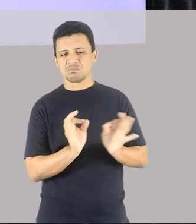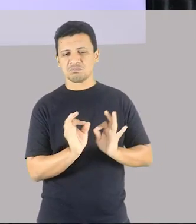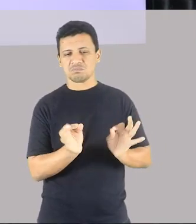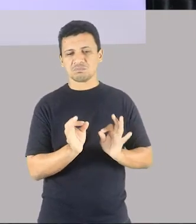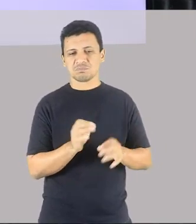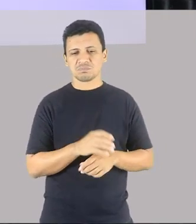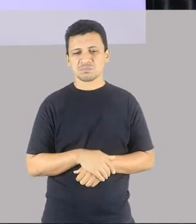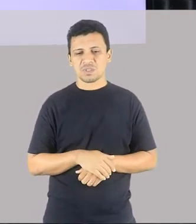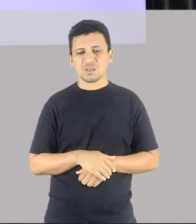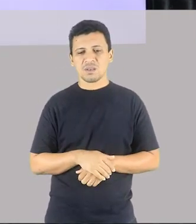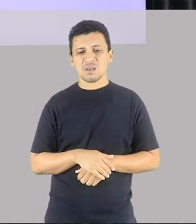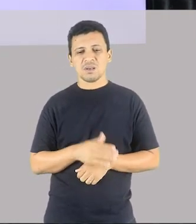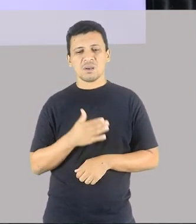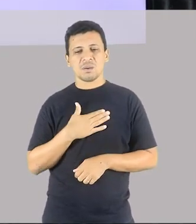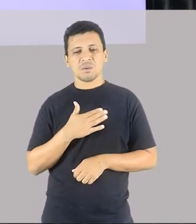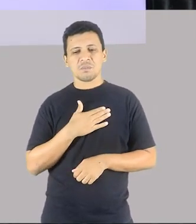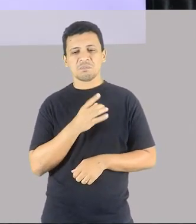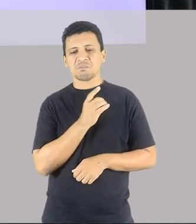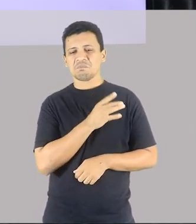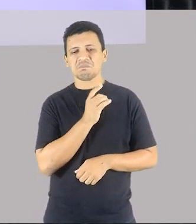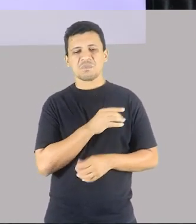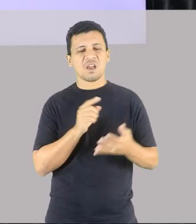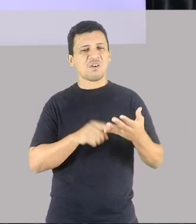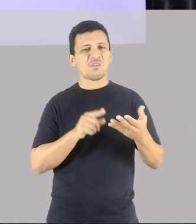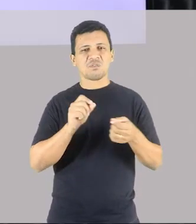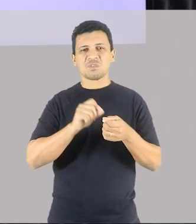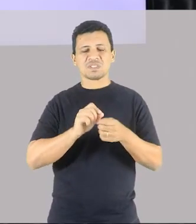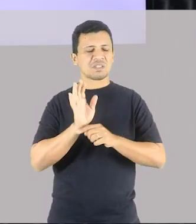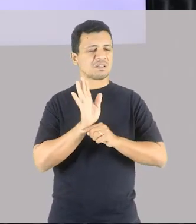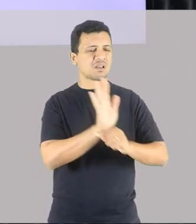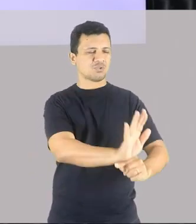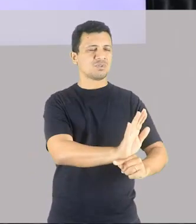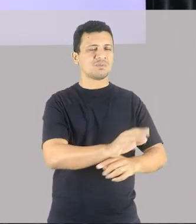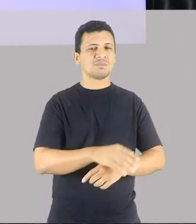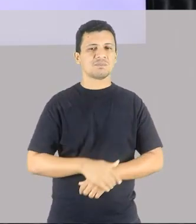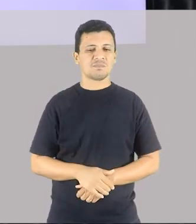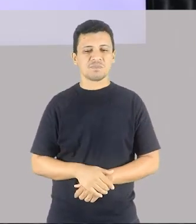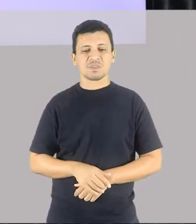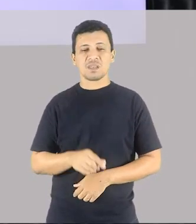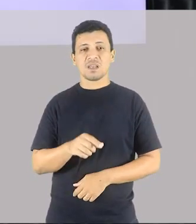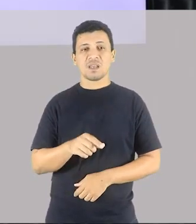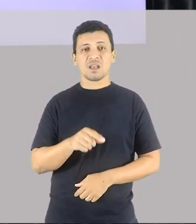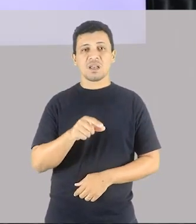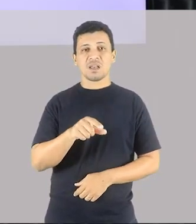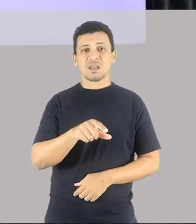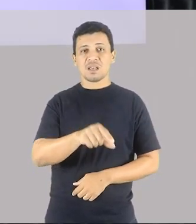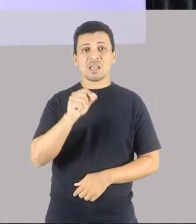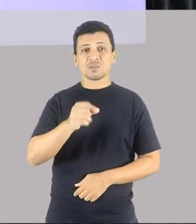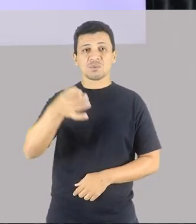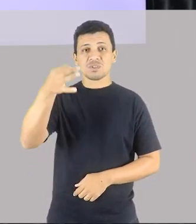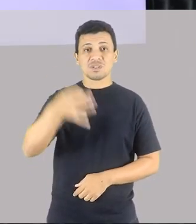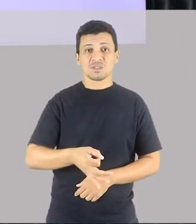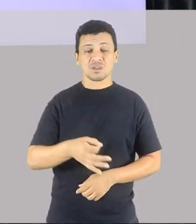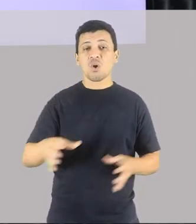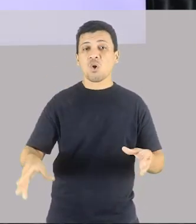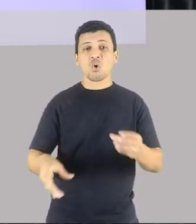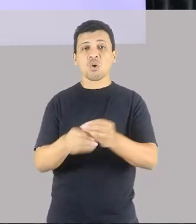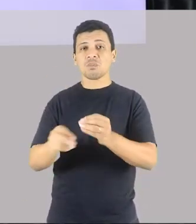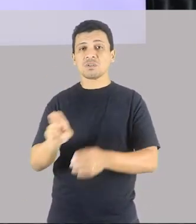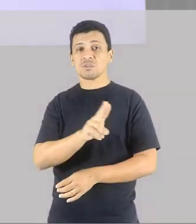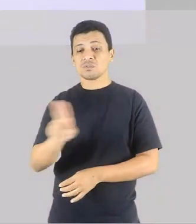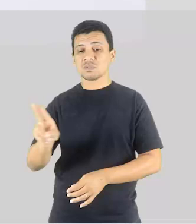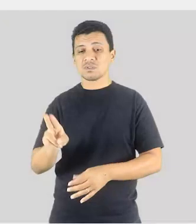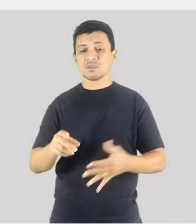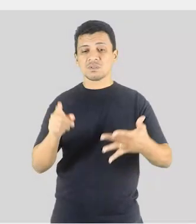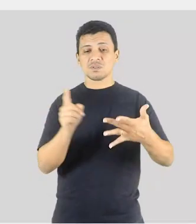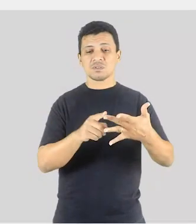de. O meu medo é que nada de efetivo seja feito para ajudá-lo. Bom, qual a opção correta? Só a única completiva nominal é a